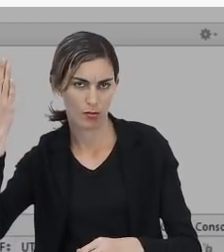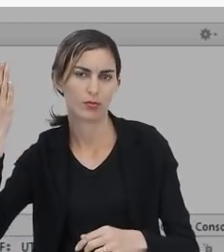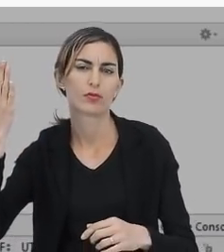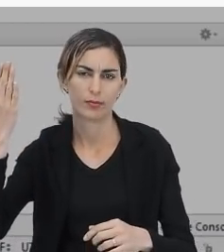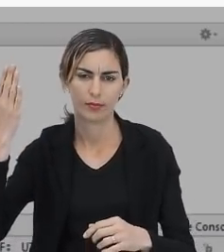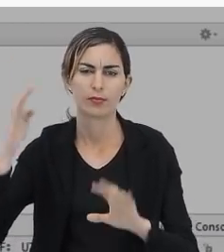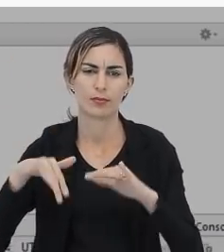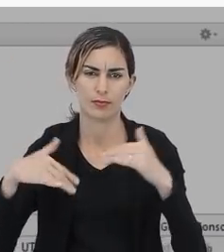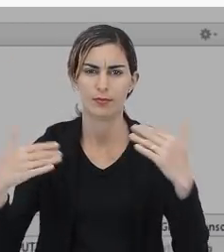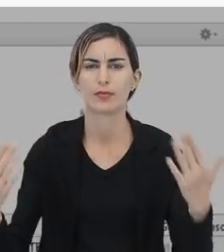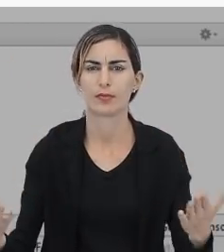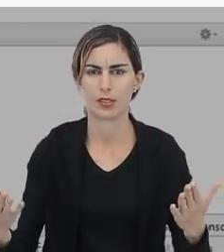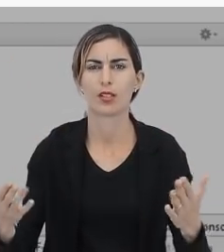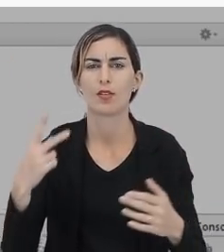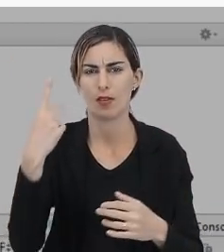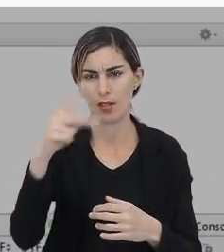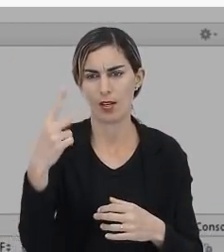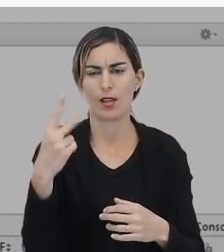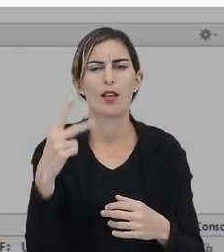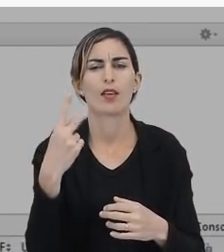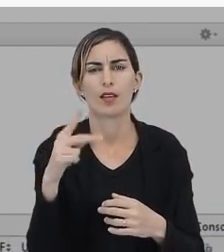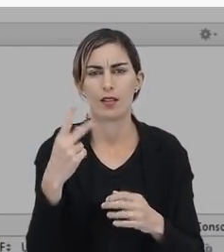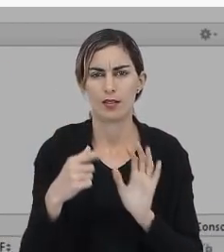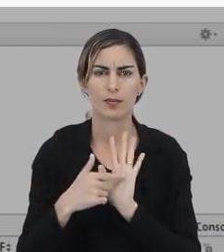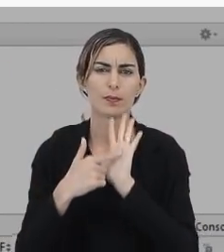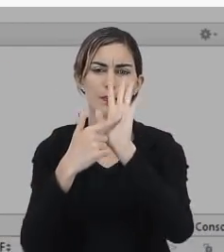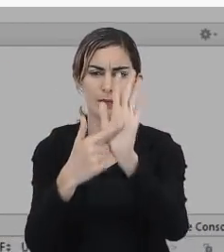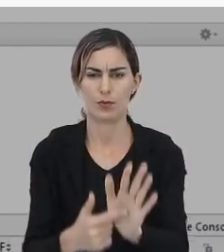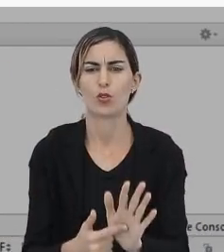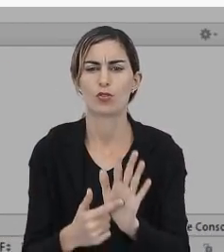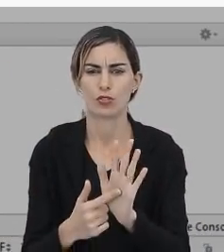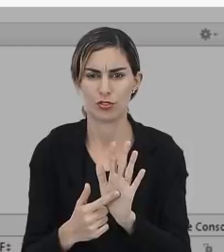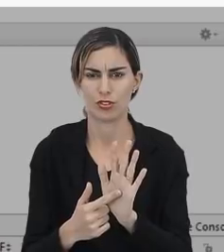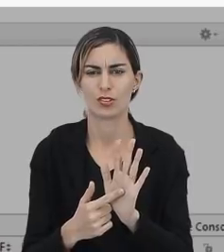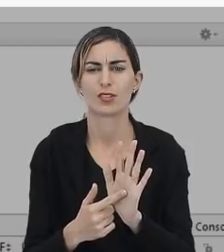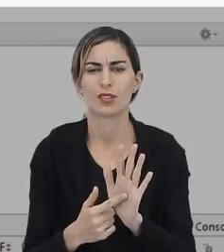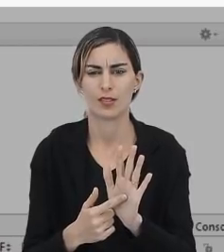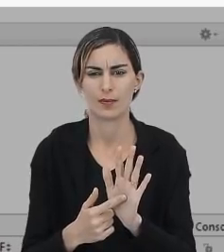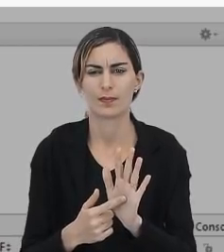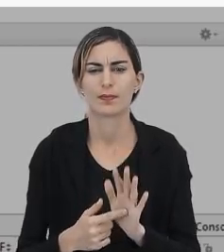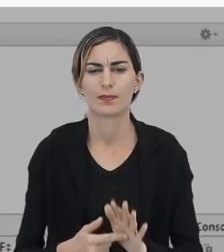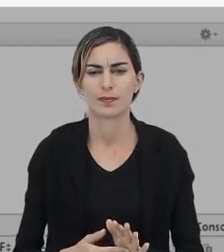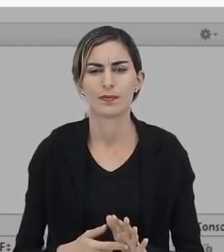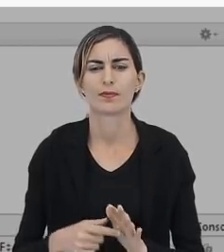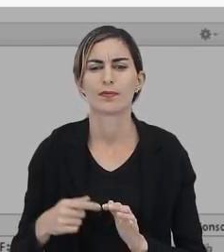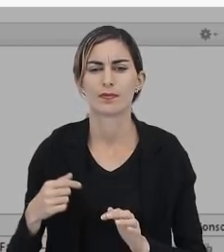falso. Então, se não, ele exibe esse daqui.